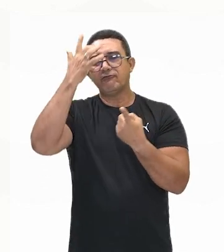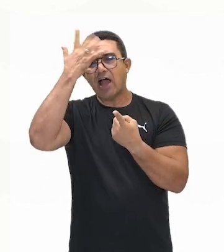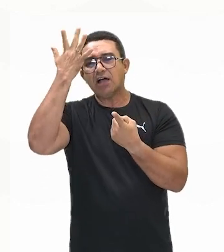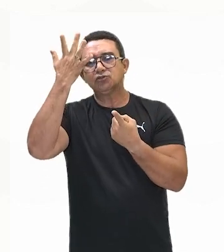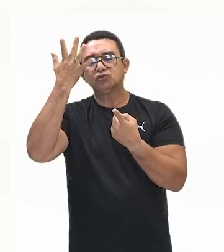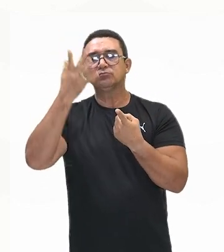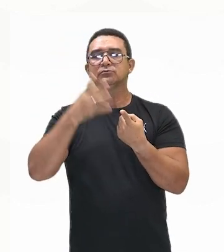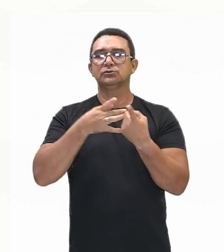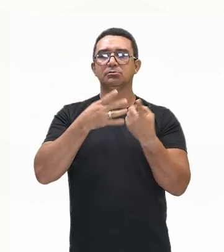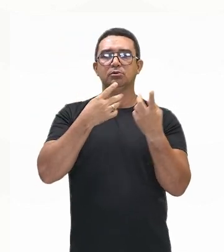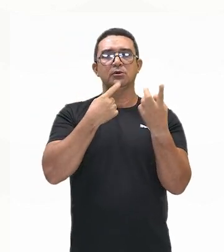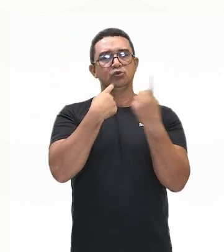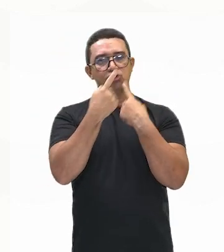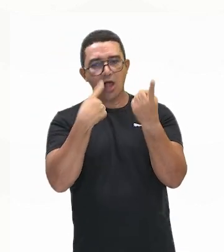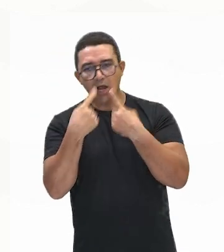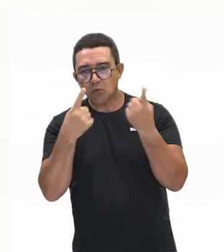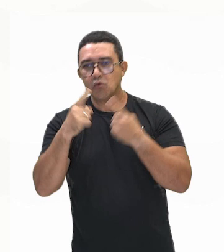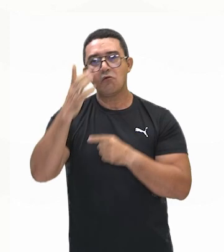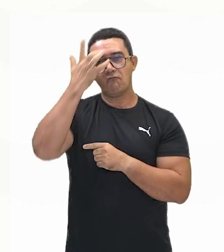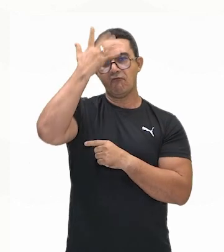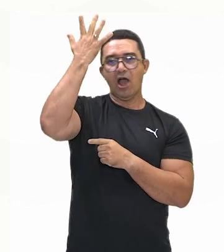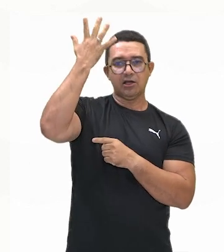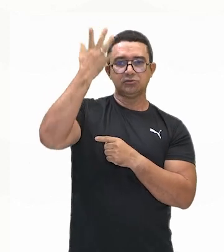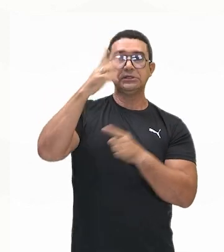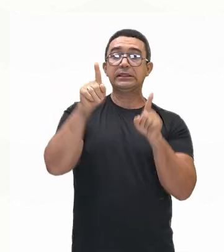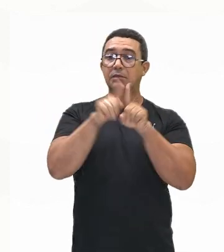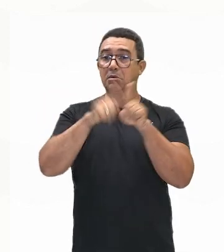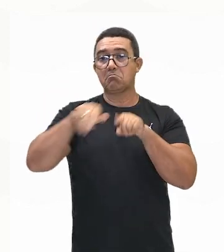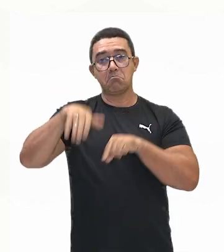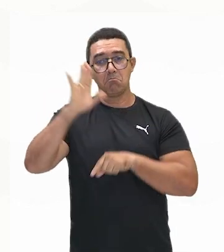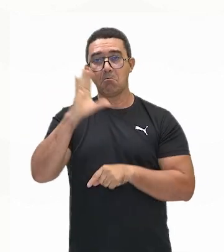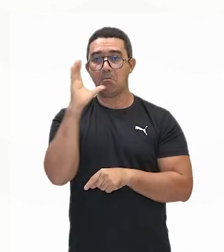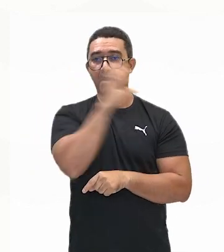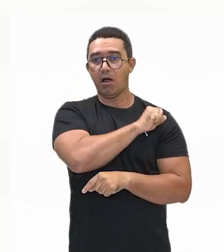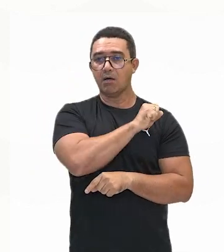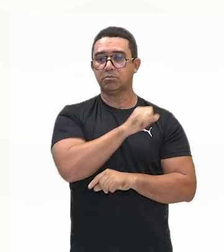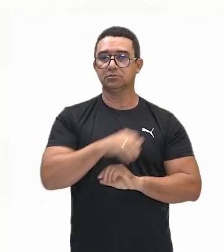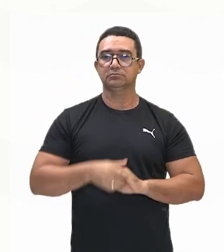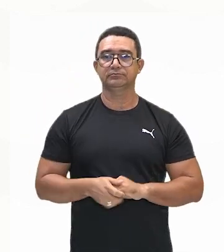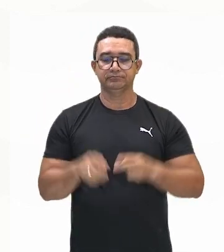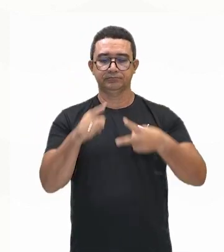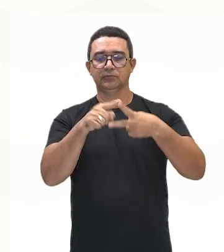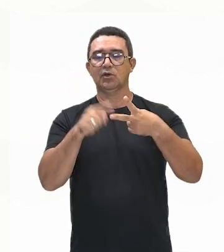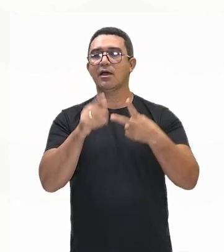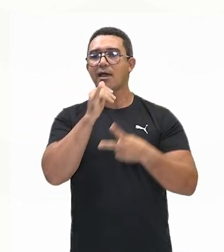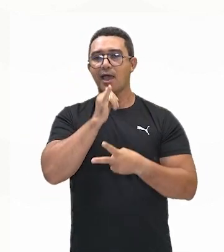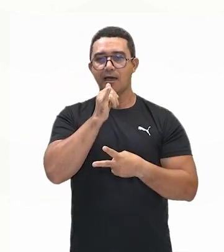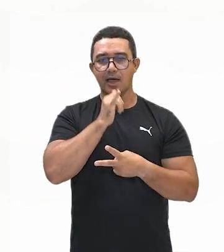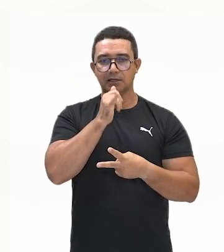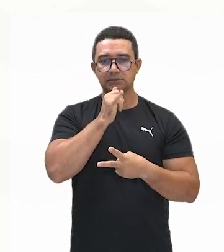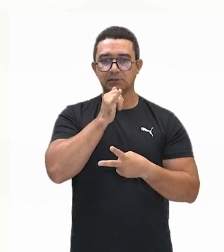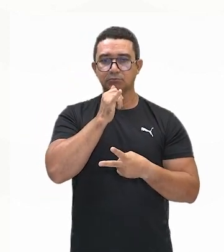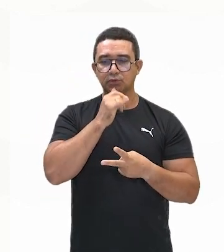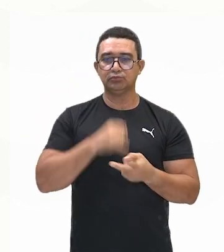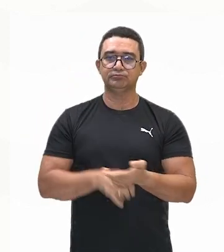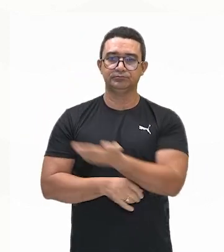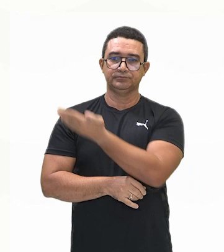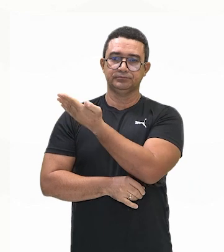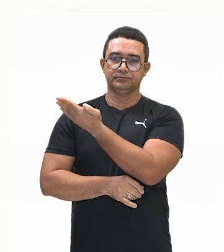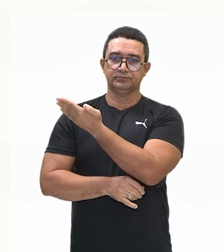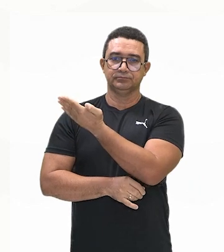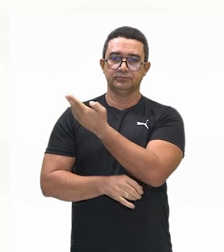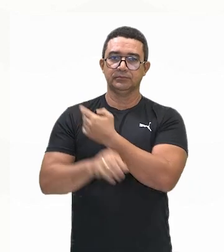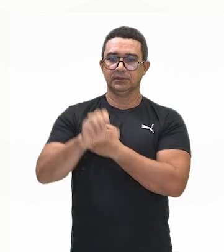fácil e fluida, né? E também mais rápido, tá? 2 exemplos que exemplificam bem essa